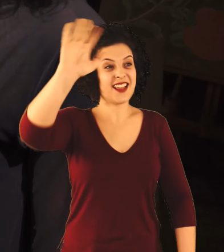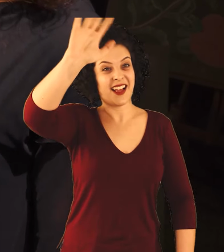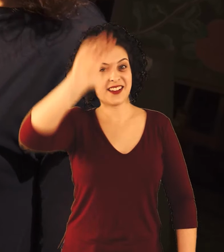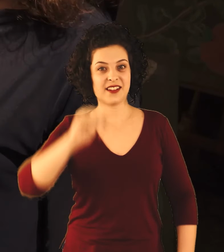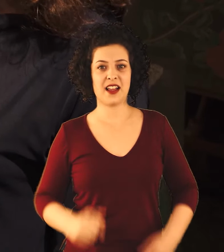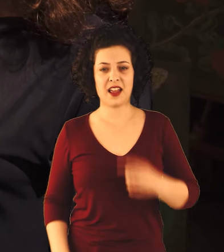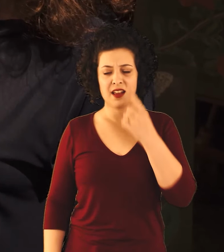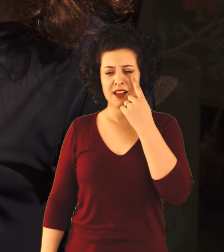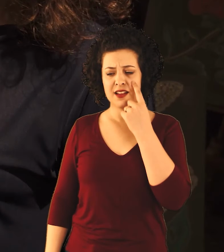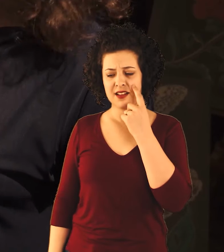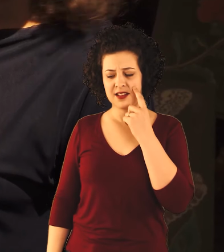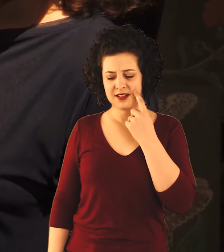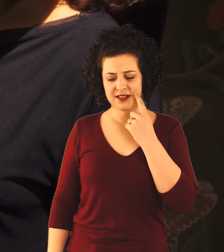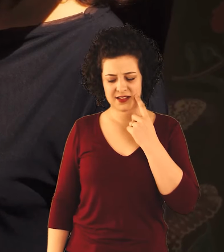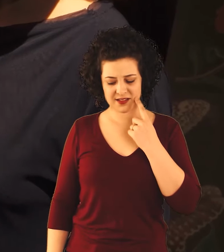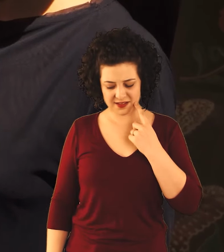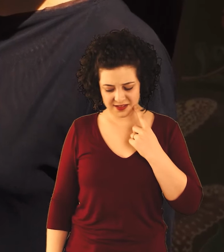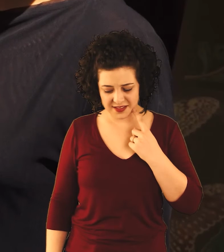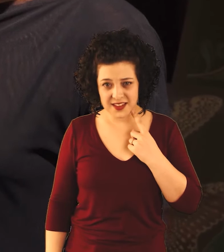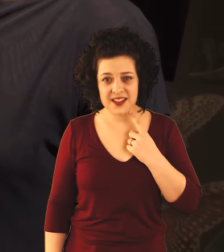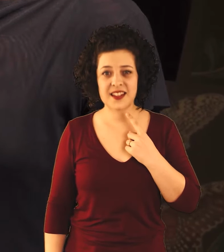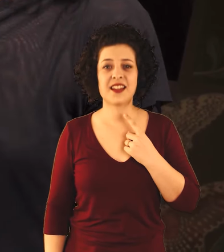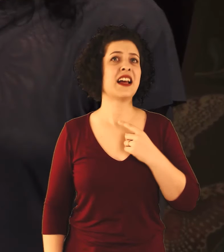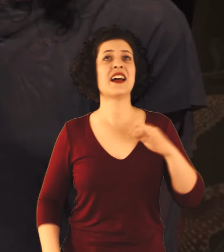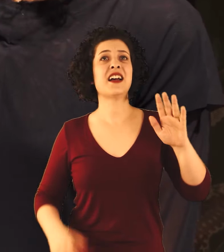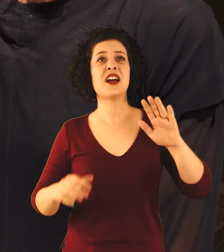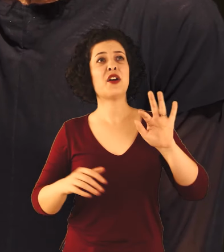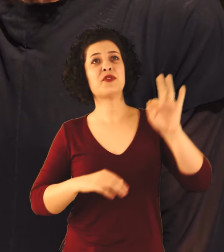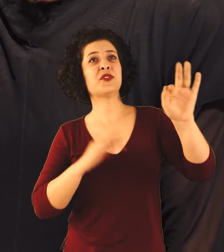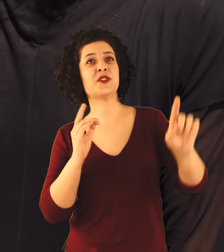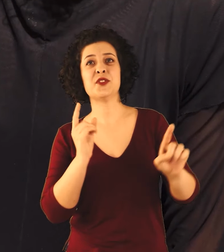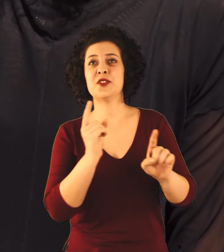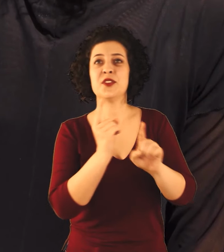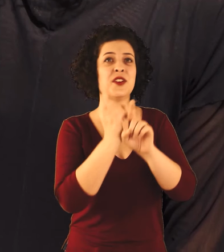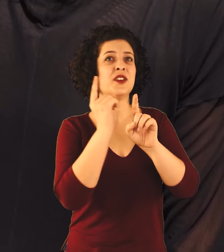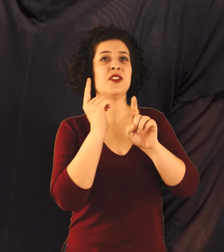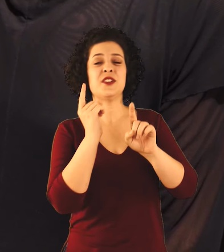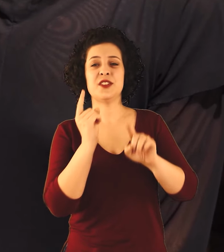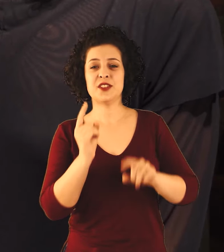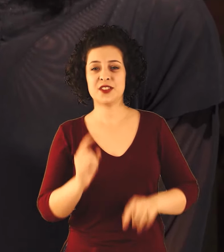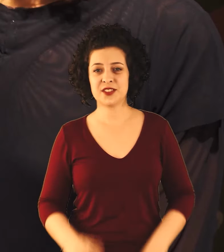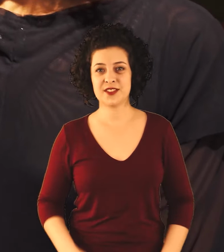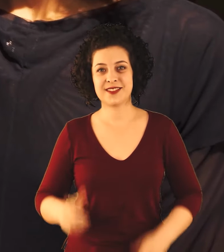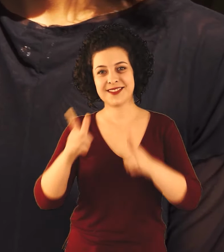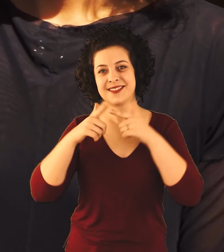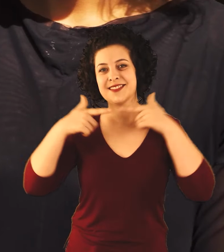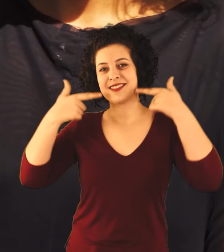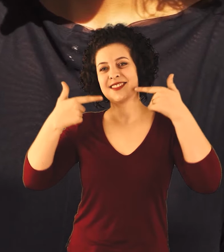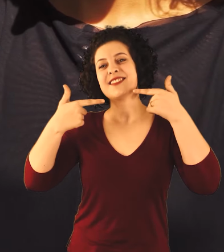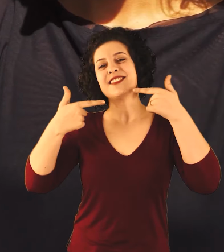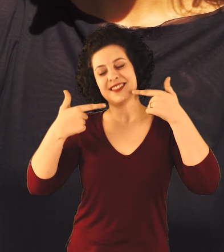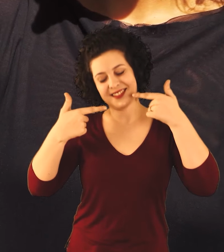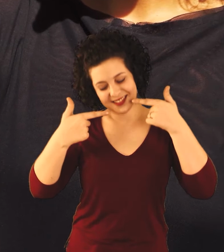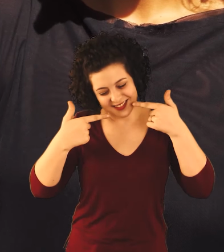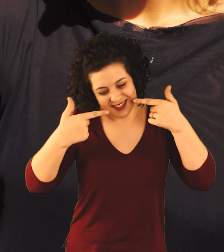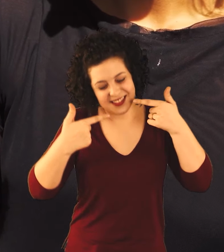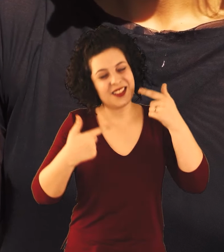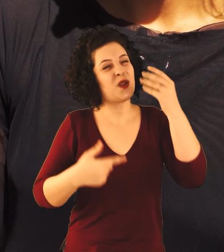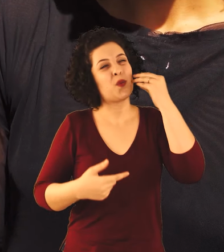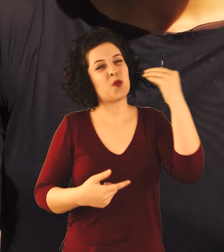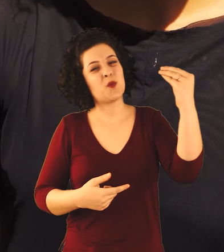mãe! Eu sou uma lágrima que escorre no rosto da Maria. Até a volta, filha! Eu sou o sorriso da Maria ao